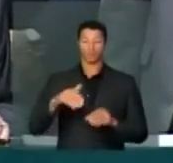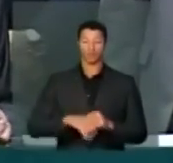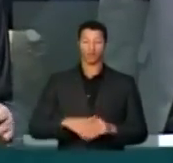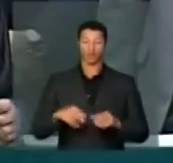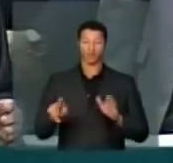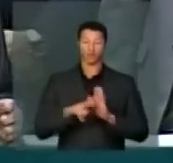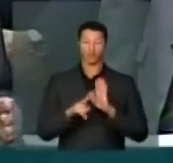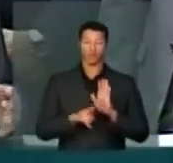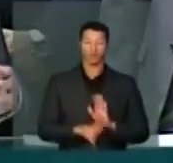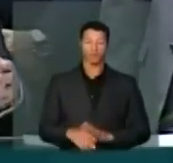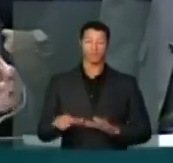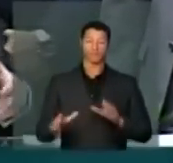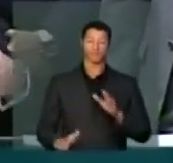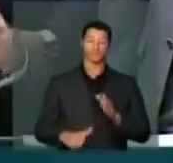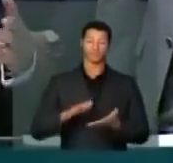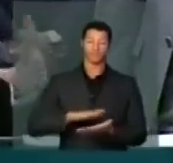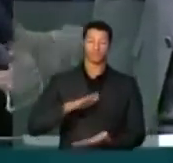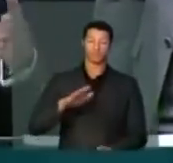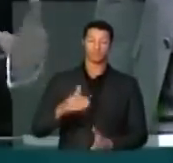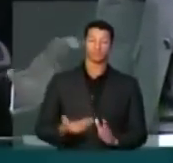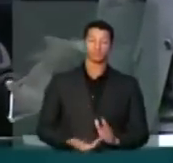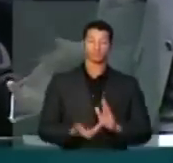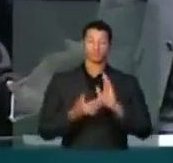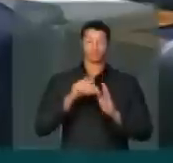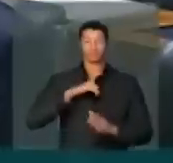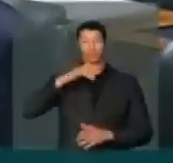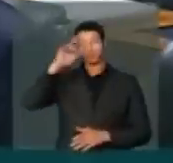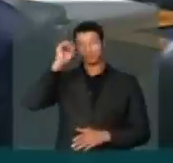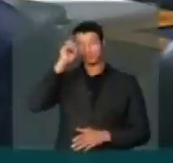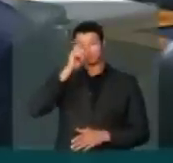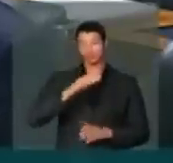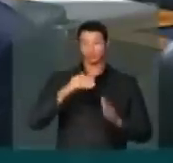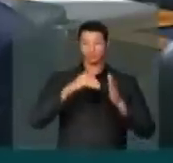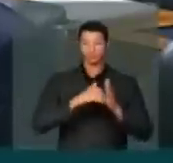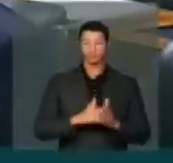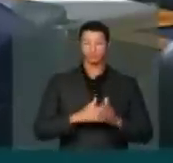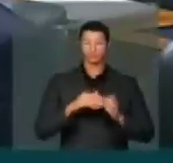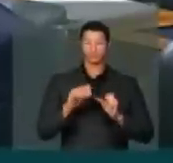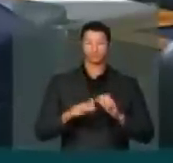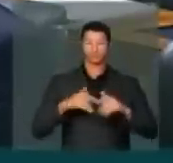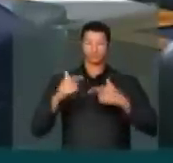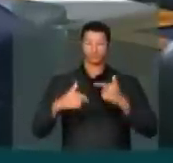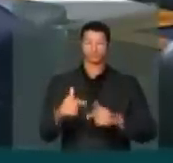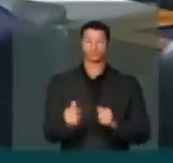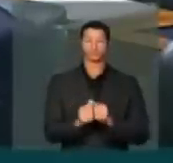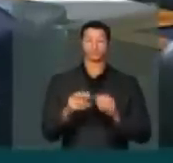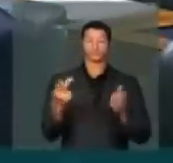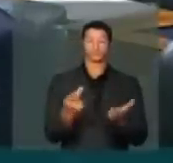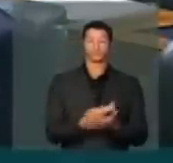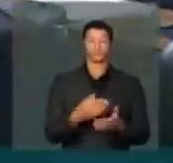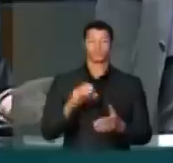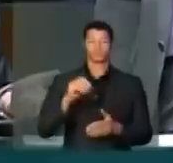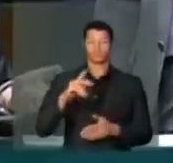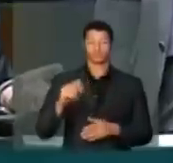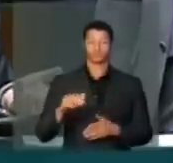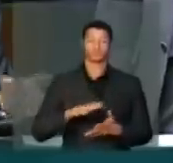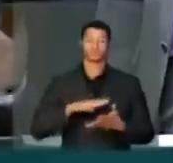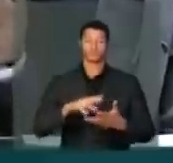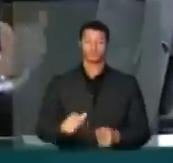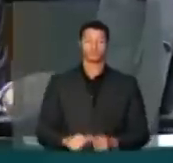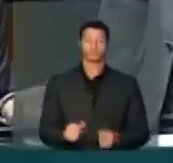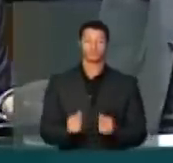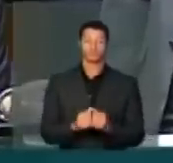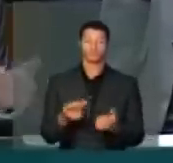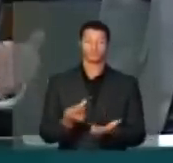se acumulando. O Congresso teve dificuldade de compatibilizar o seu funcionamento com a realização da Copa do Mundo,